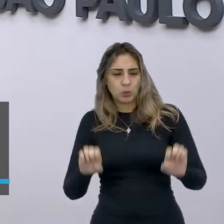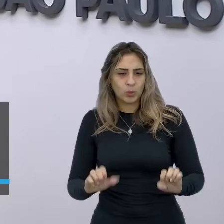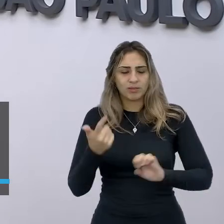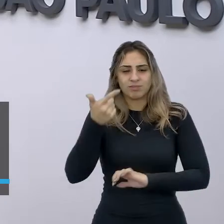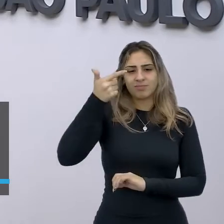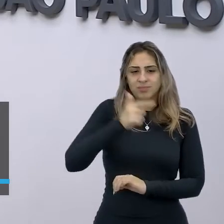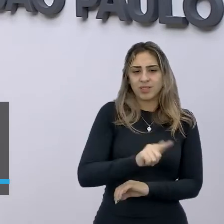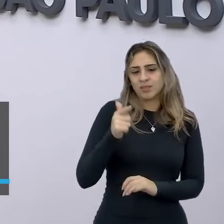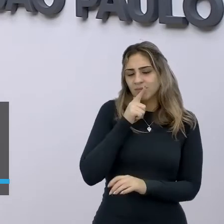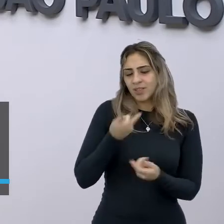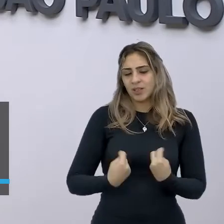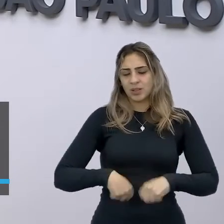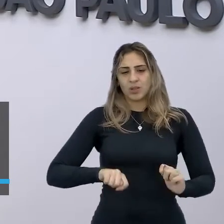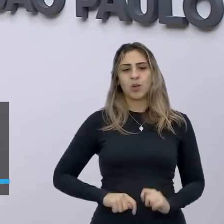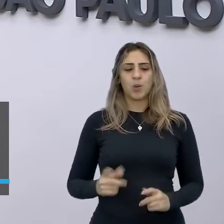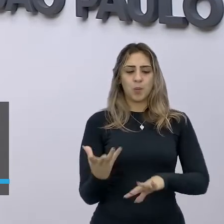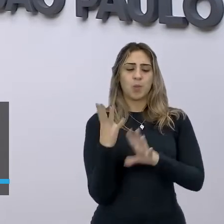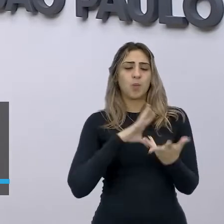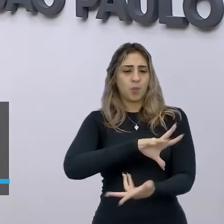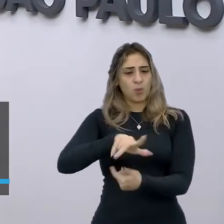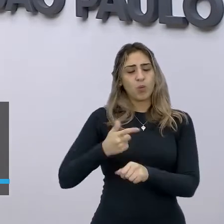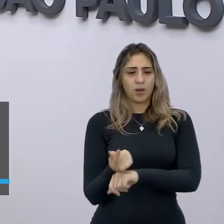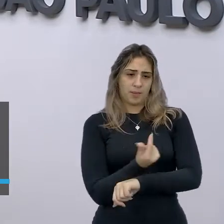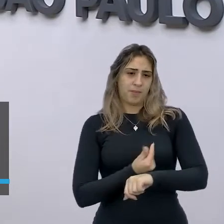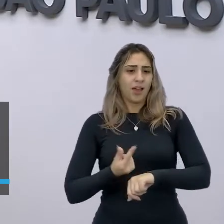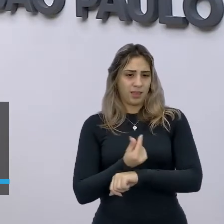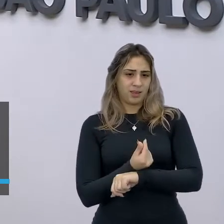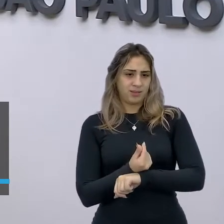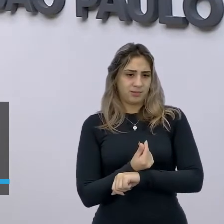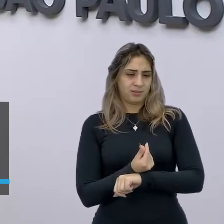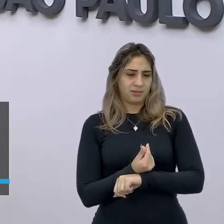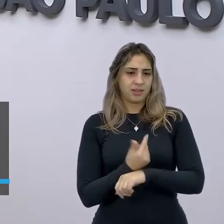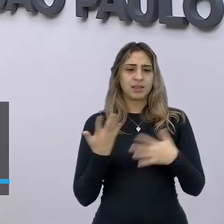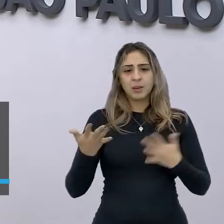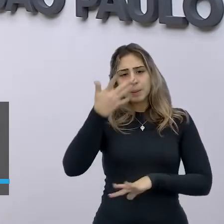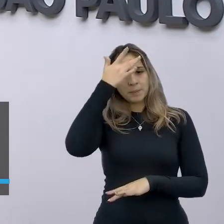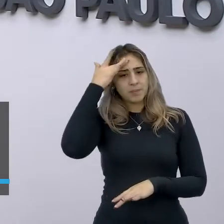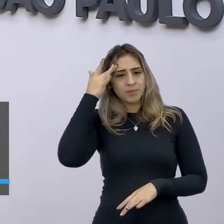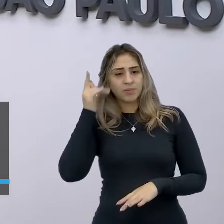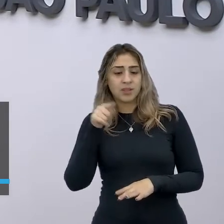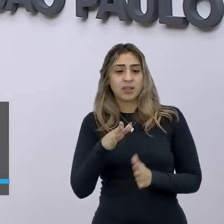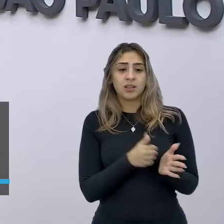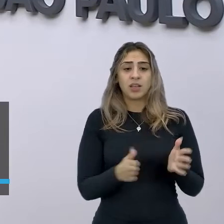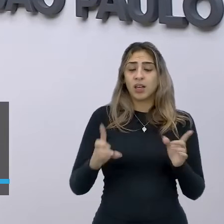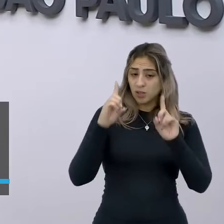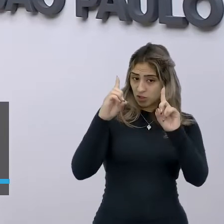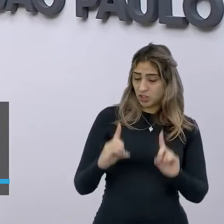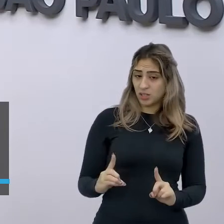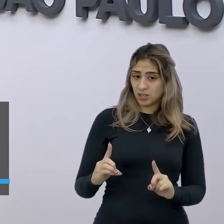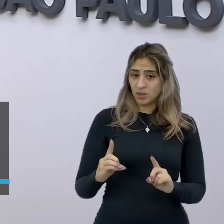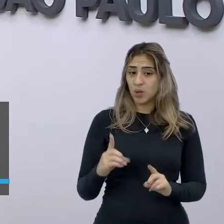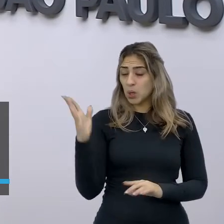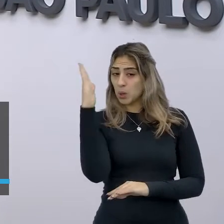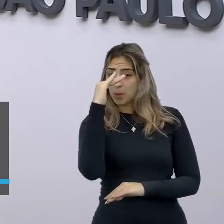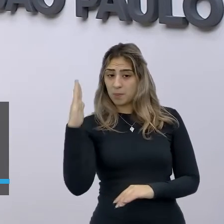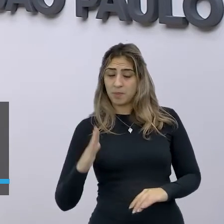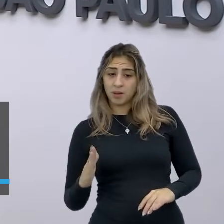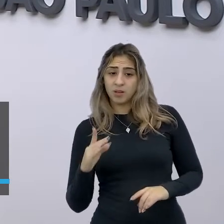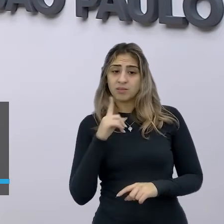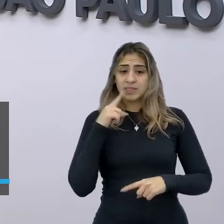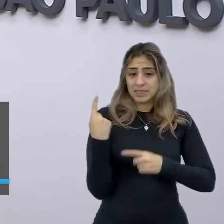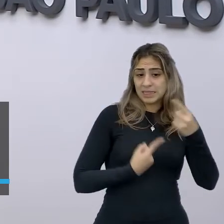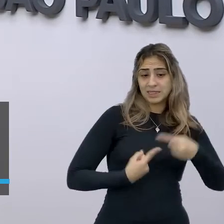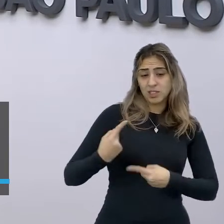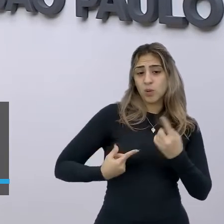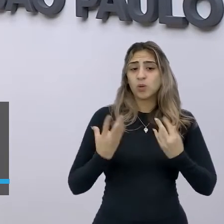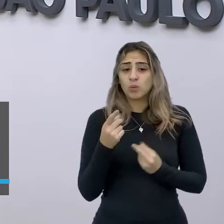uma economia no mundo capitalista, principalmente, né? Então, pessoal, esses são os direitos, e no Brasil se discute